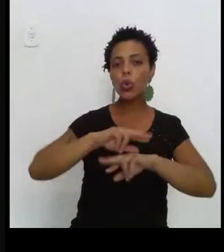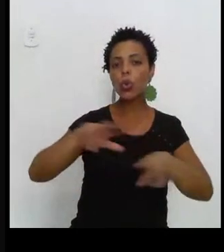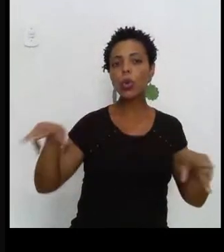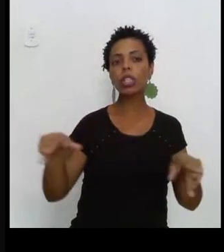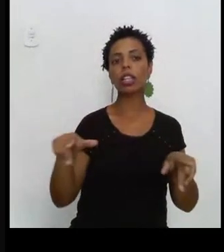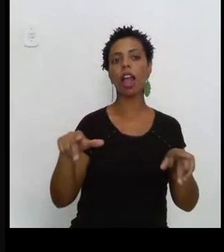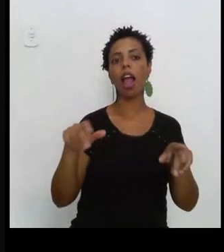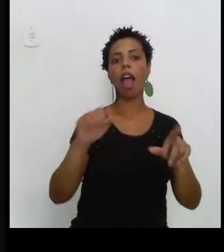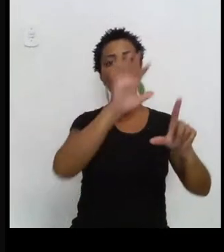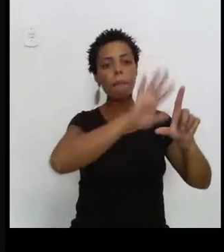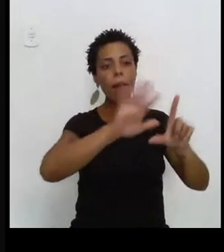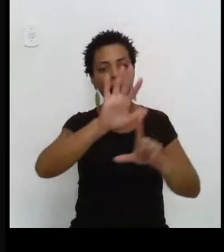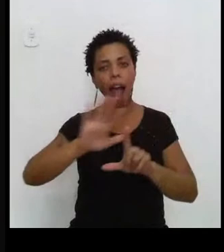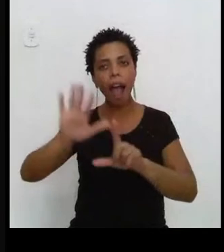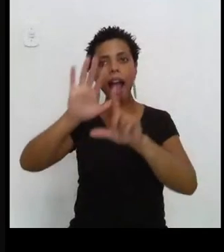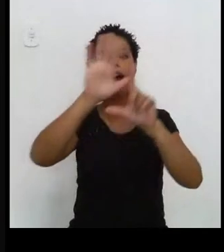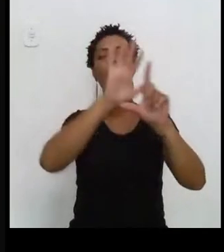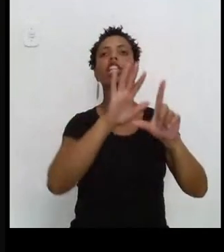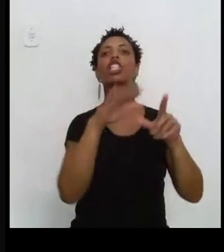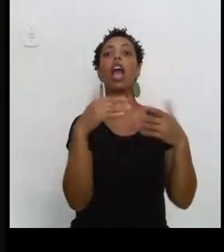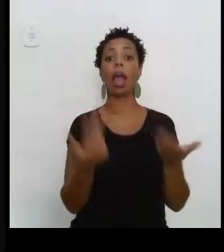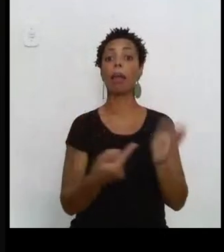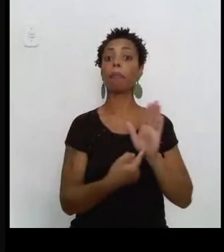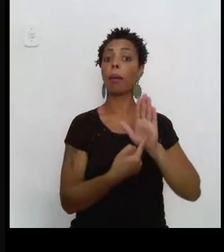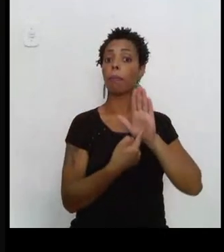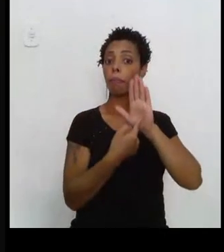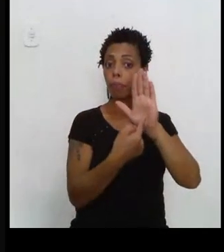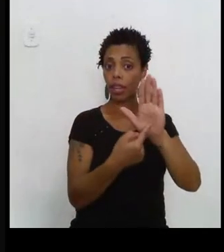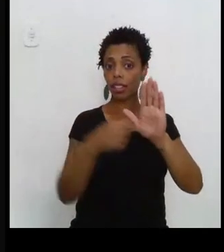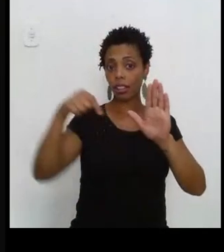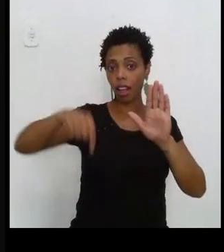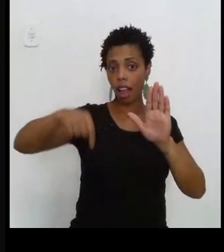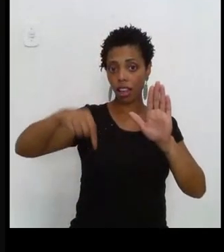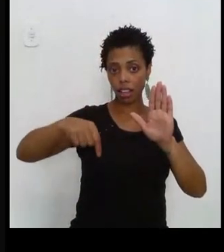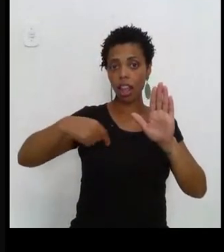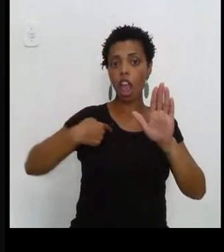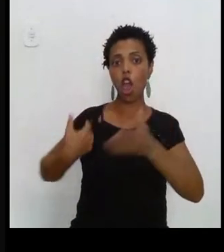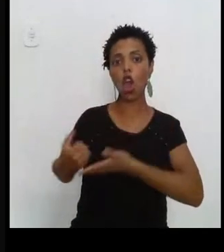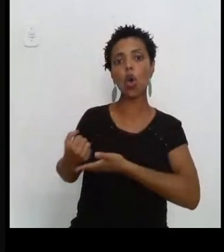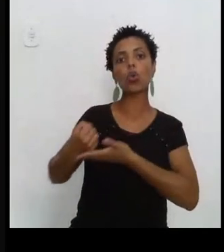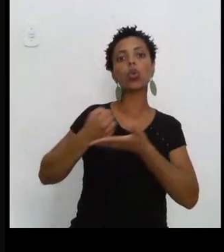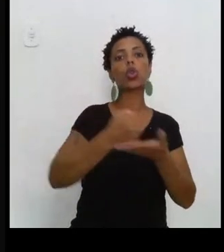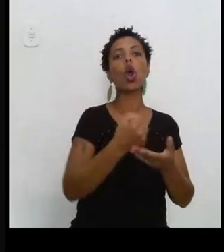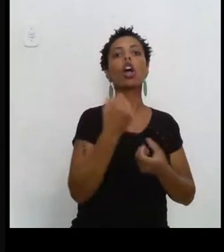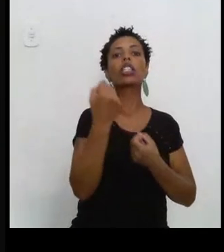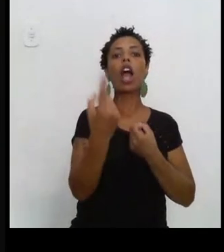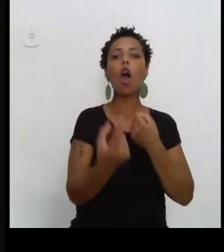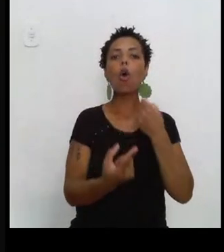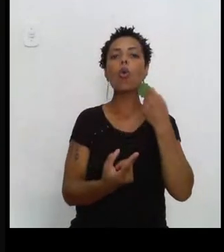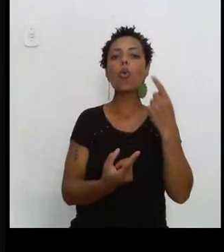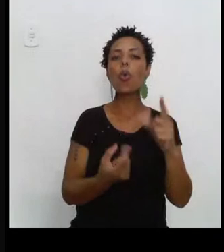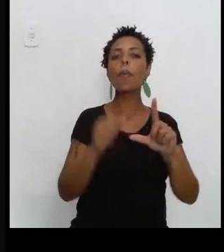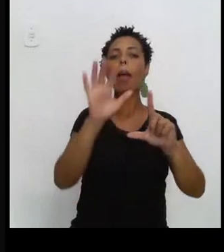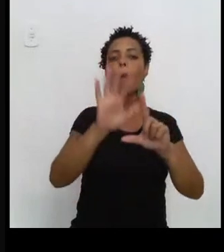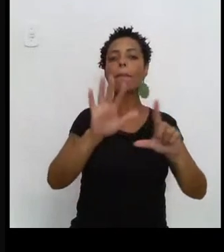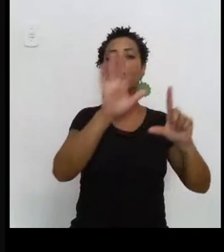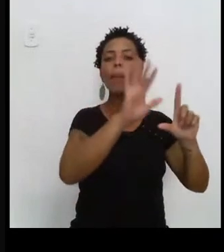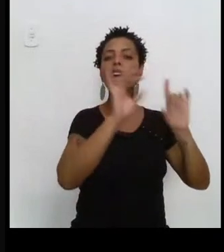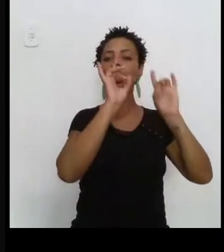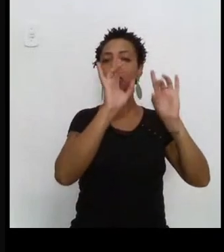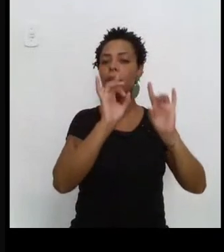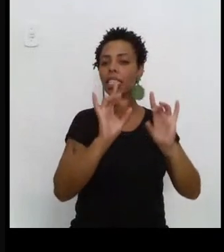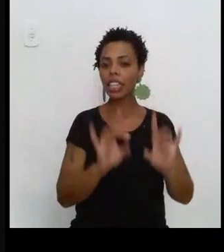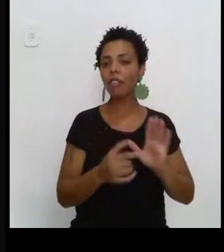nome dele ela não é muito raro isso quando o palhaço indisciplinado chegam para mim só hora quando Tales of seed lá